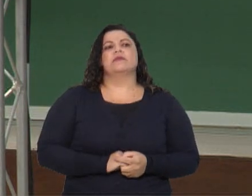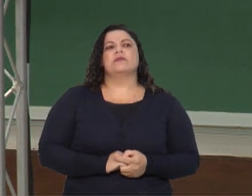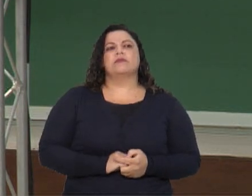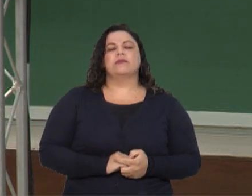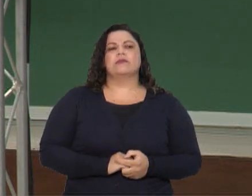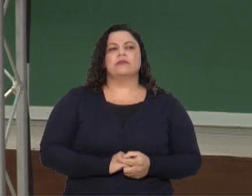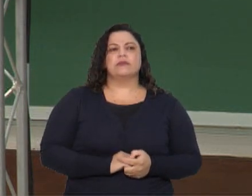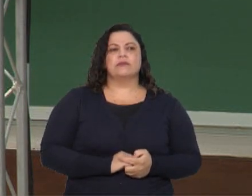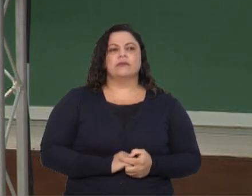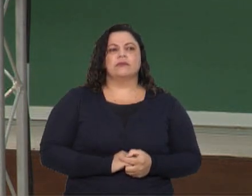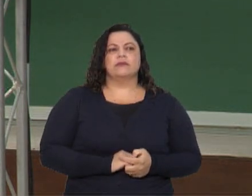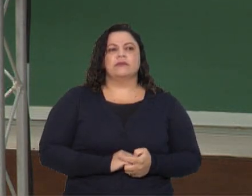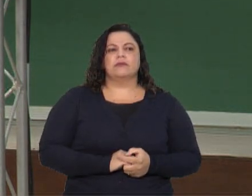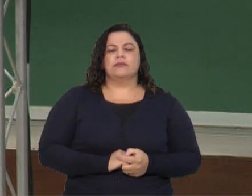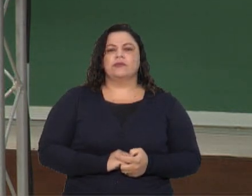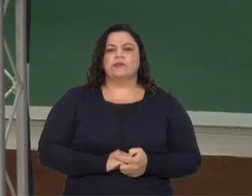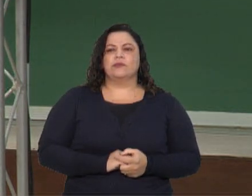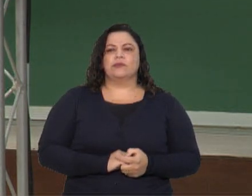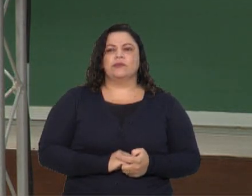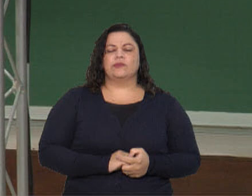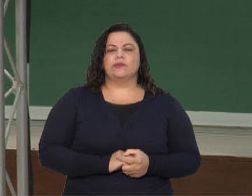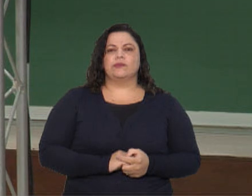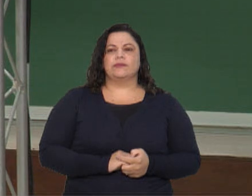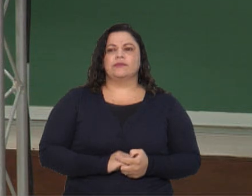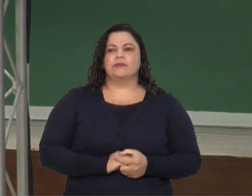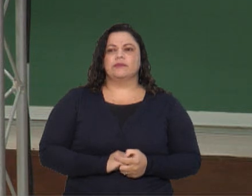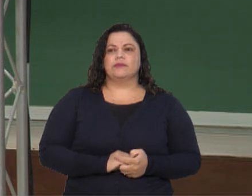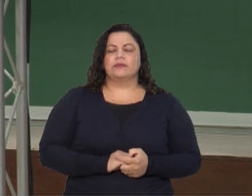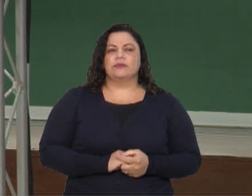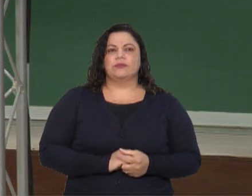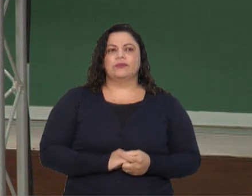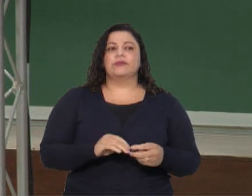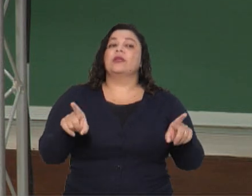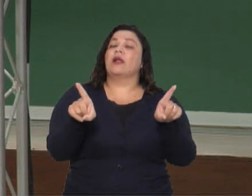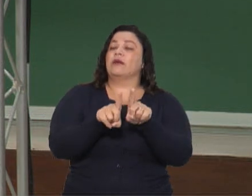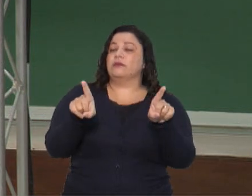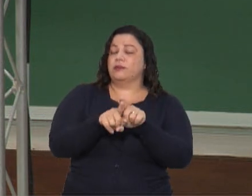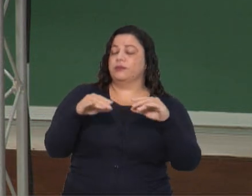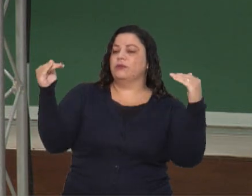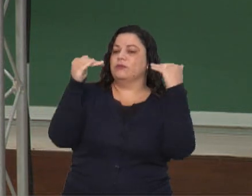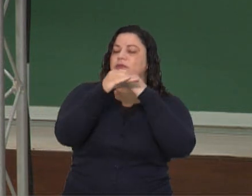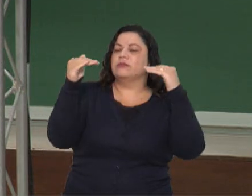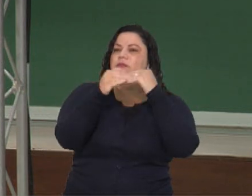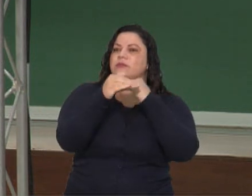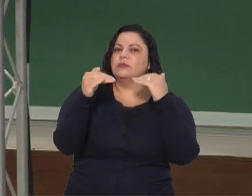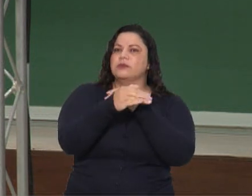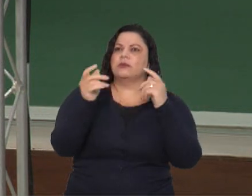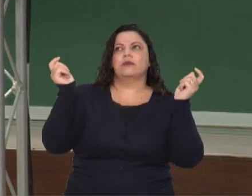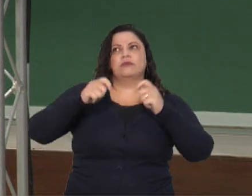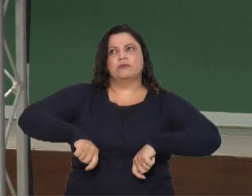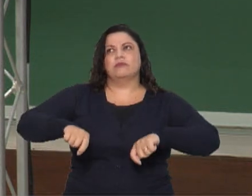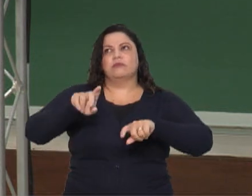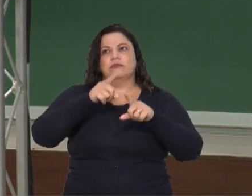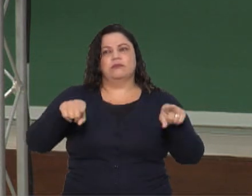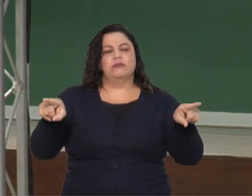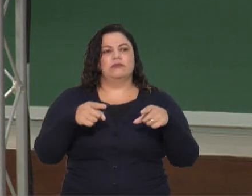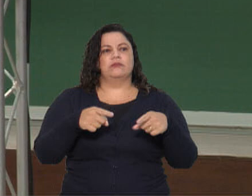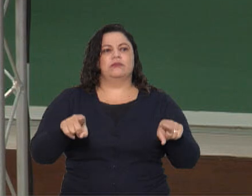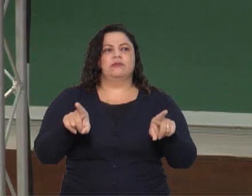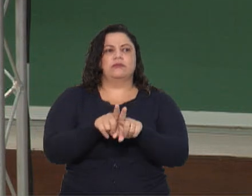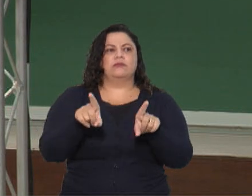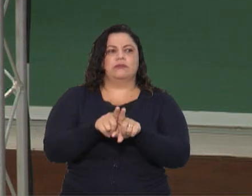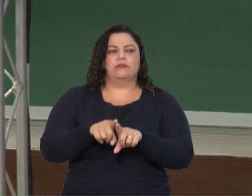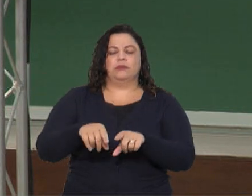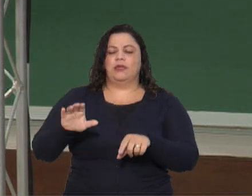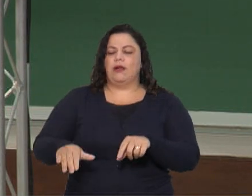ser. Também no trânsito poderia ser utilizado. E também, assim, com uma bola de basquete.